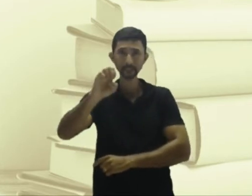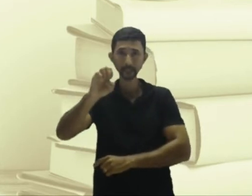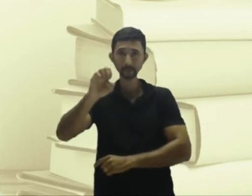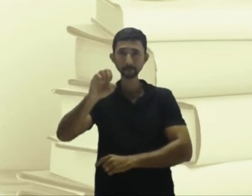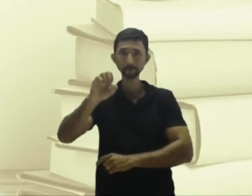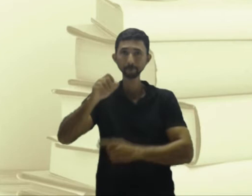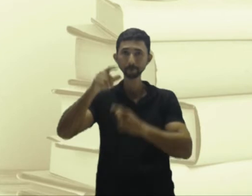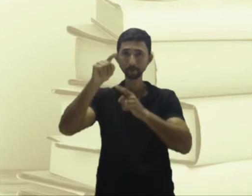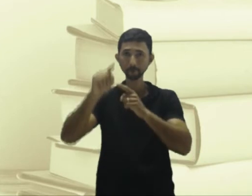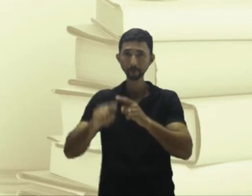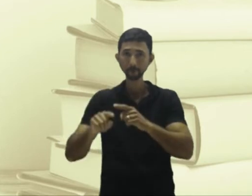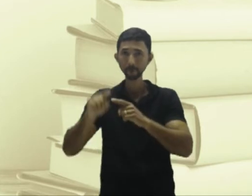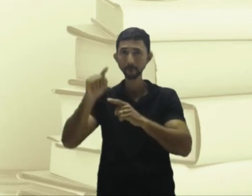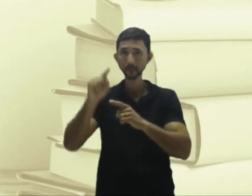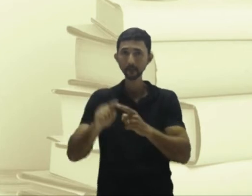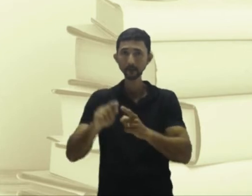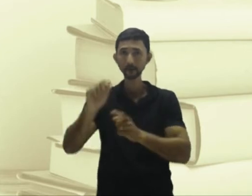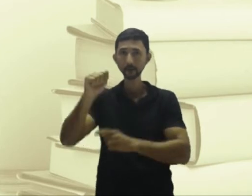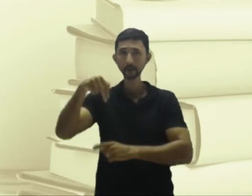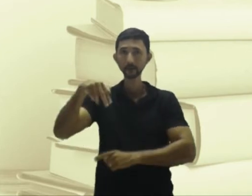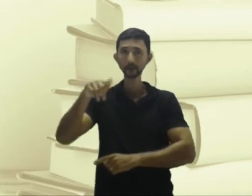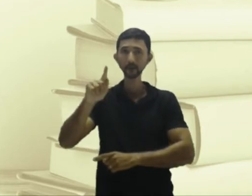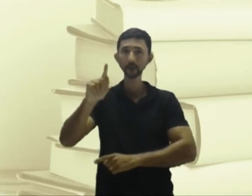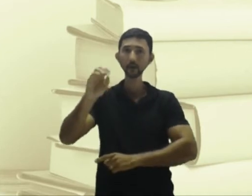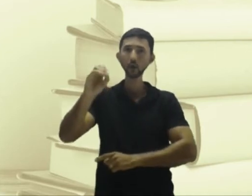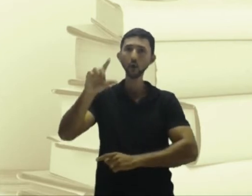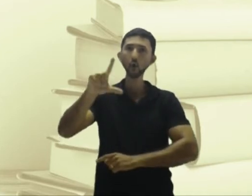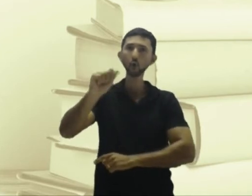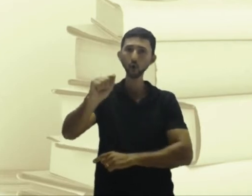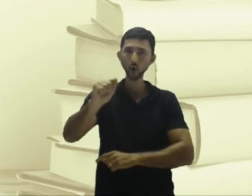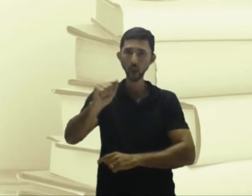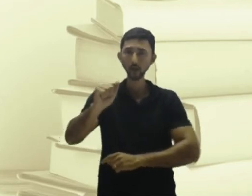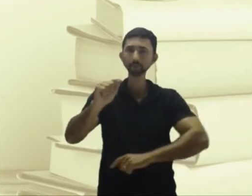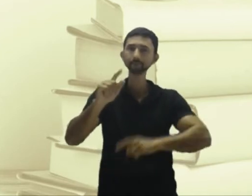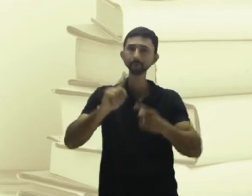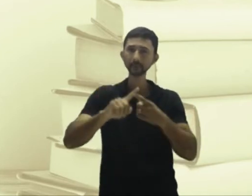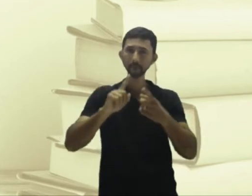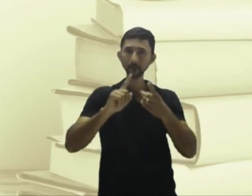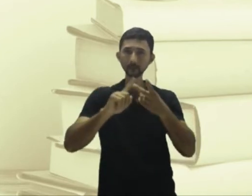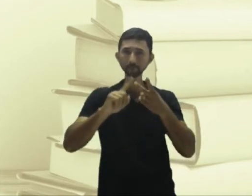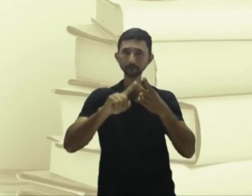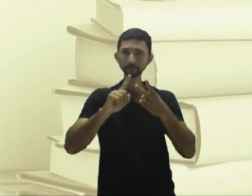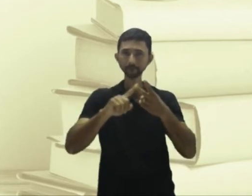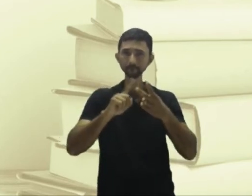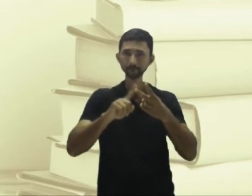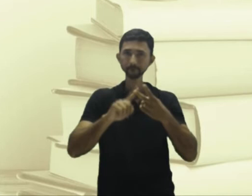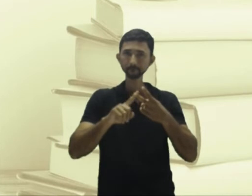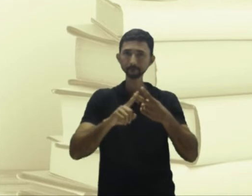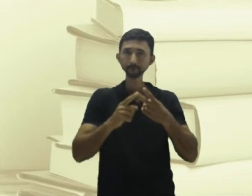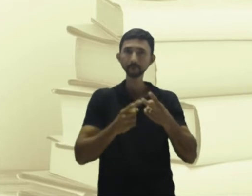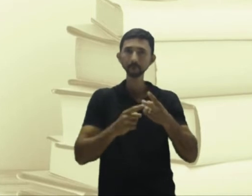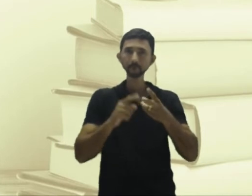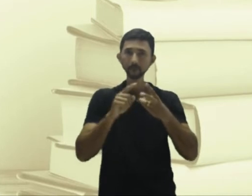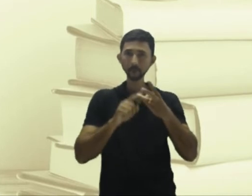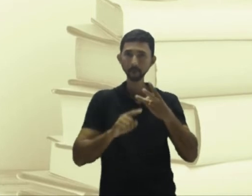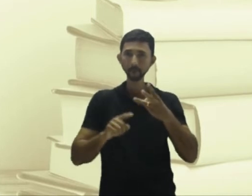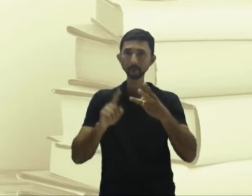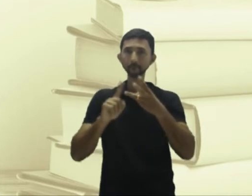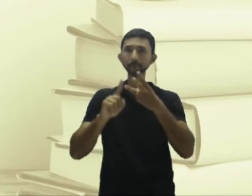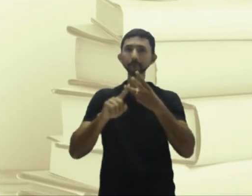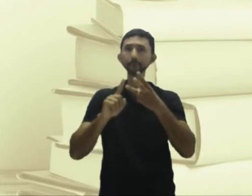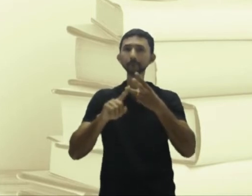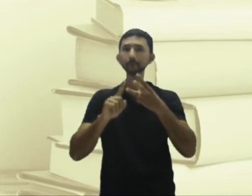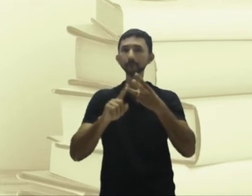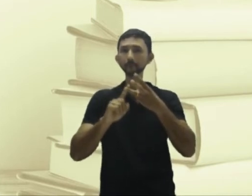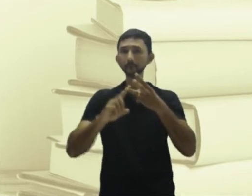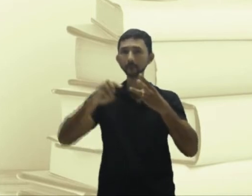centro-ocidental da África, tendo Angola como principal porto exportador, e a parte oriental